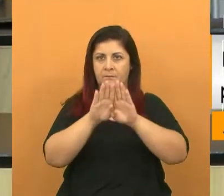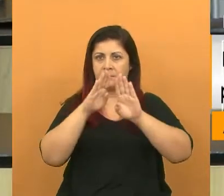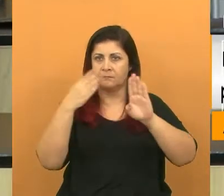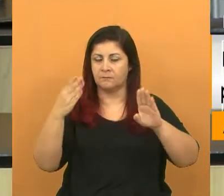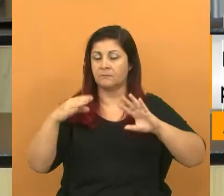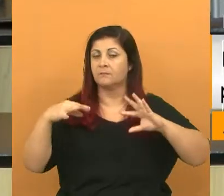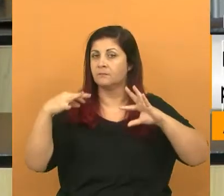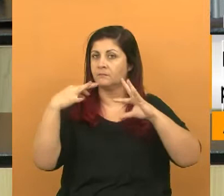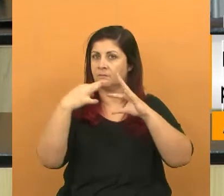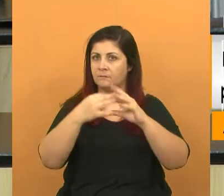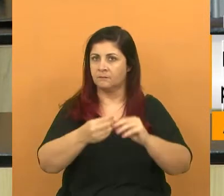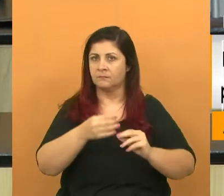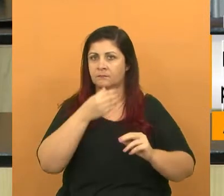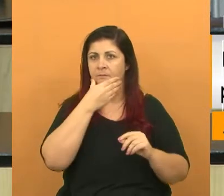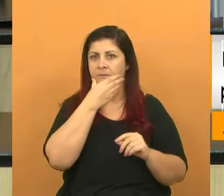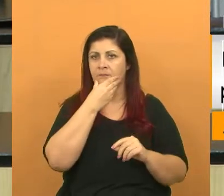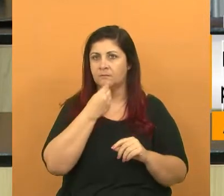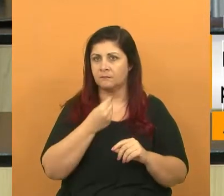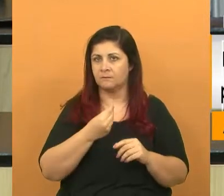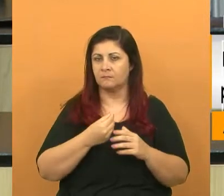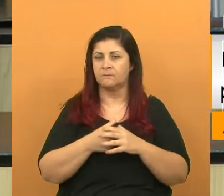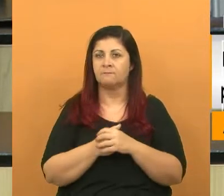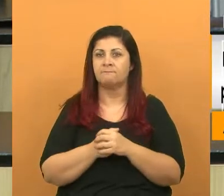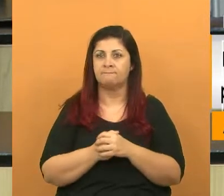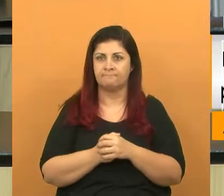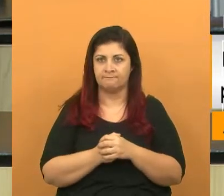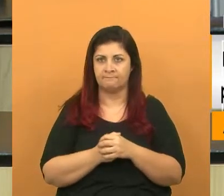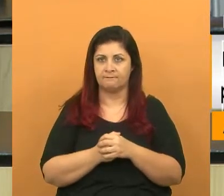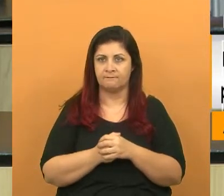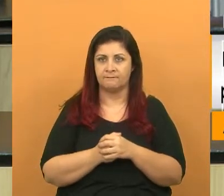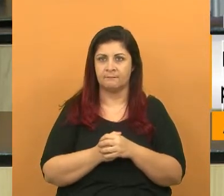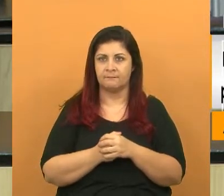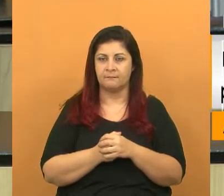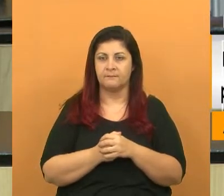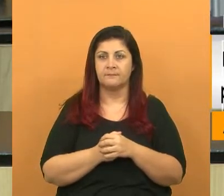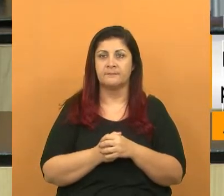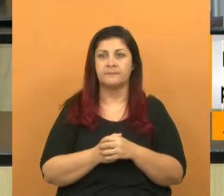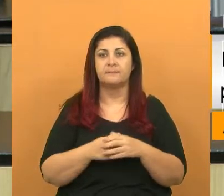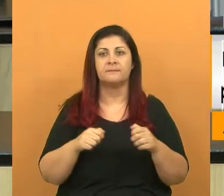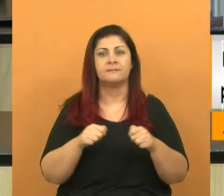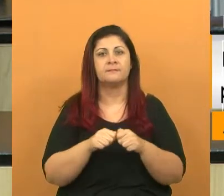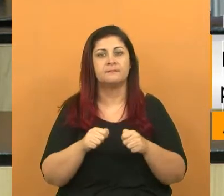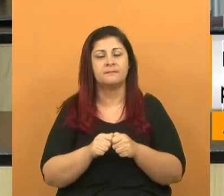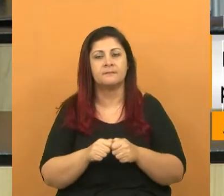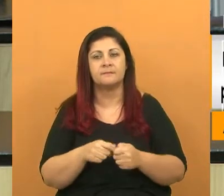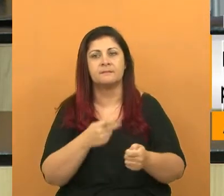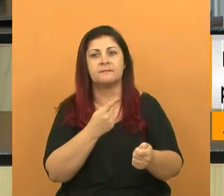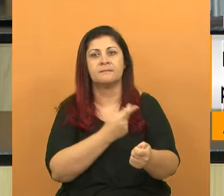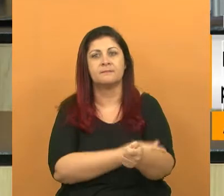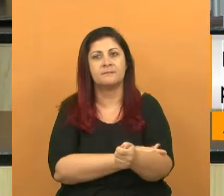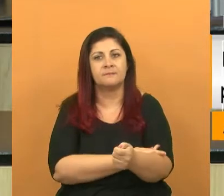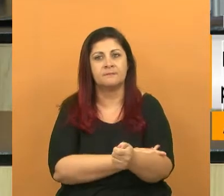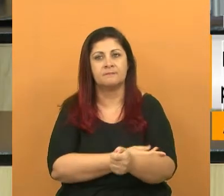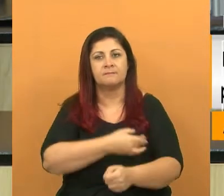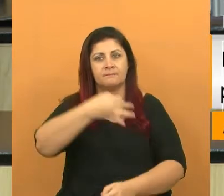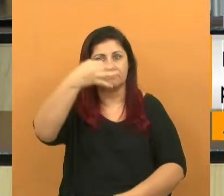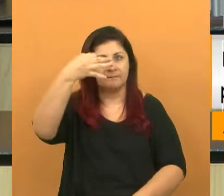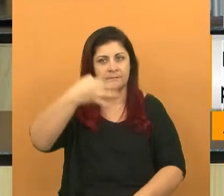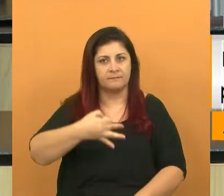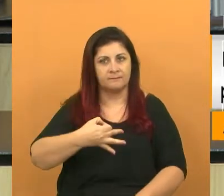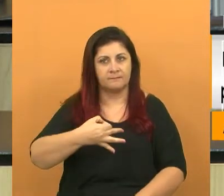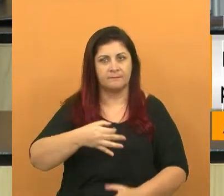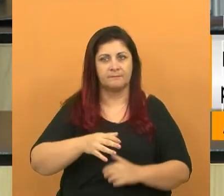vocês, homens, para comparecer, como volto a dizer, fazer o exame específico,